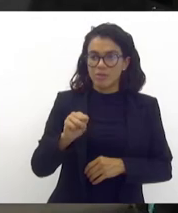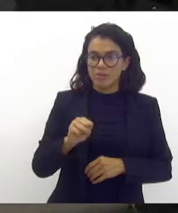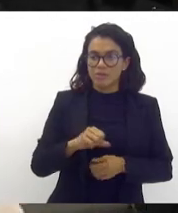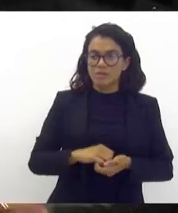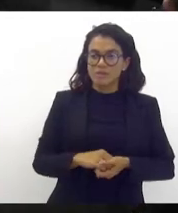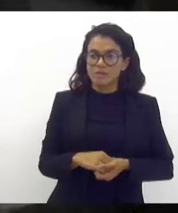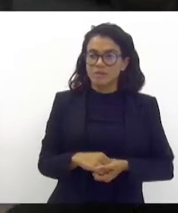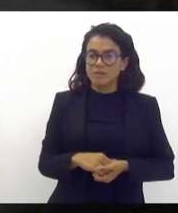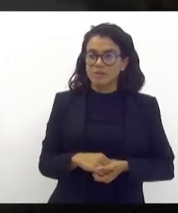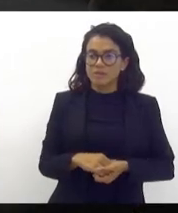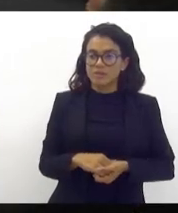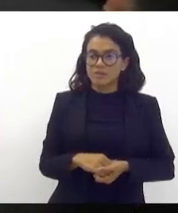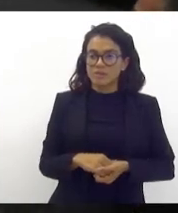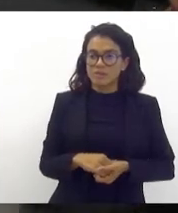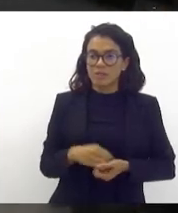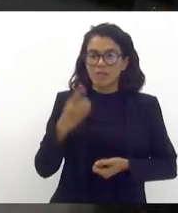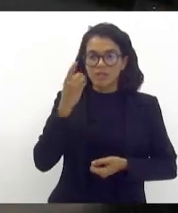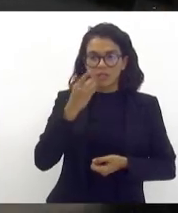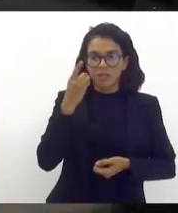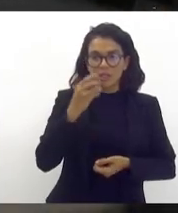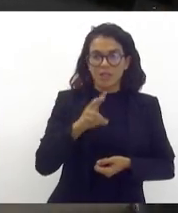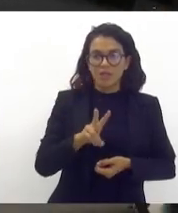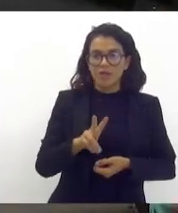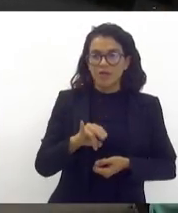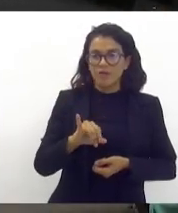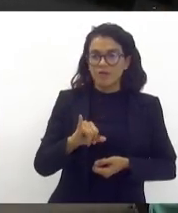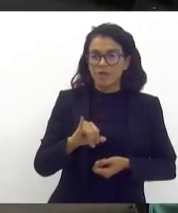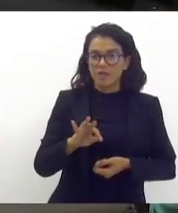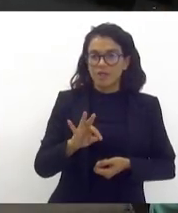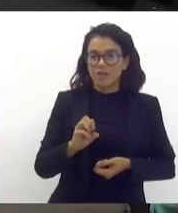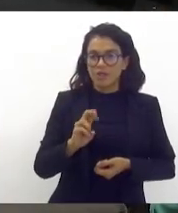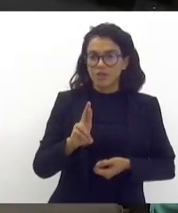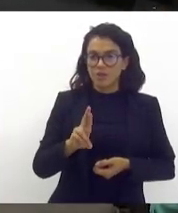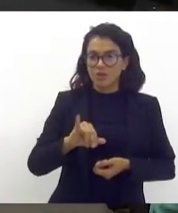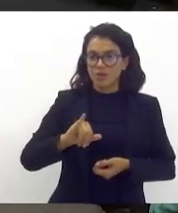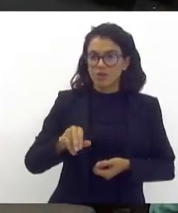Deputado Vitor Júnior.